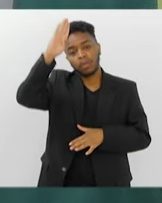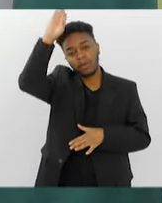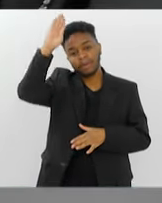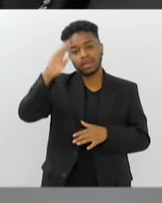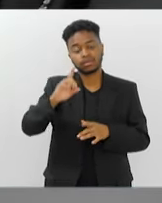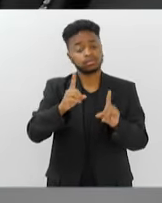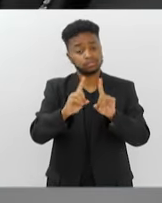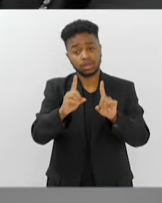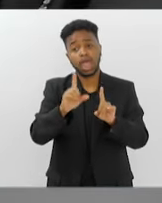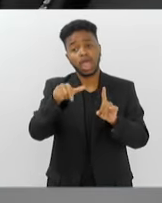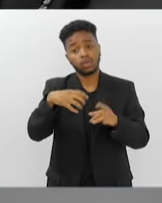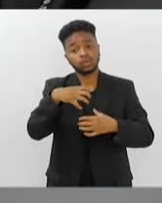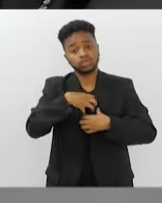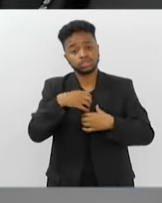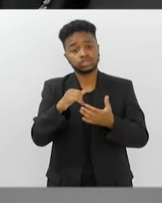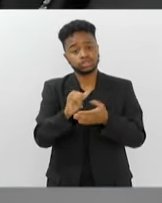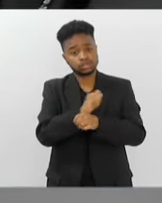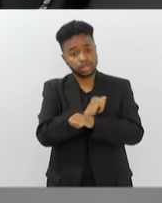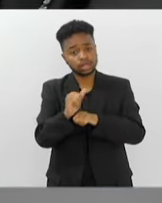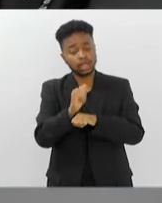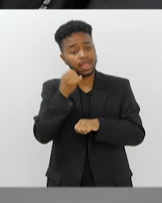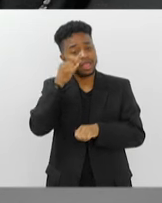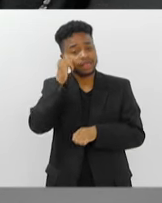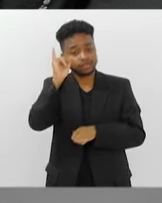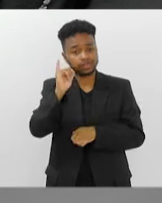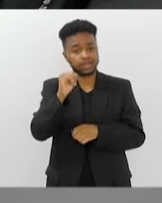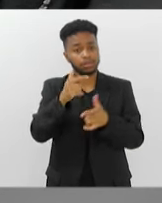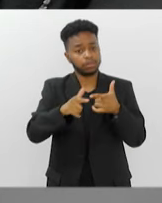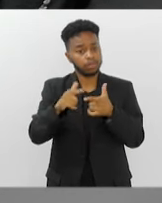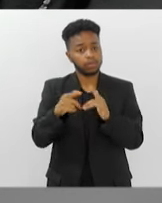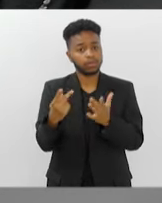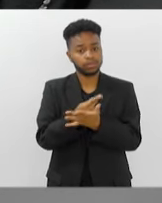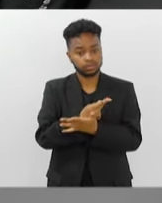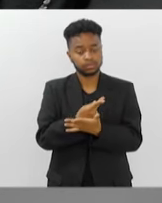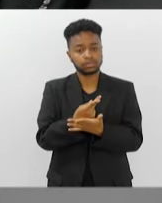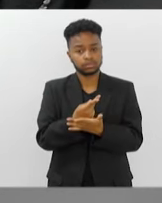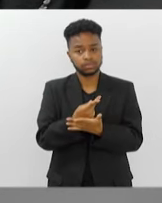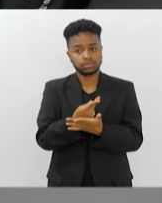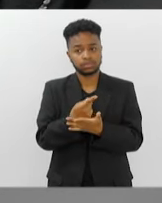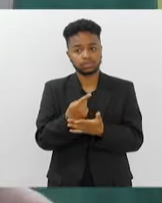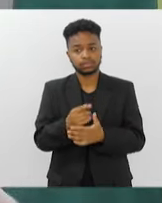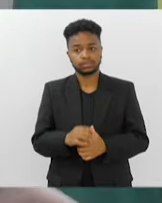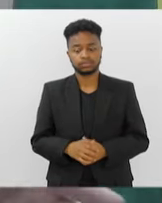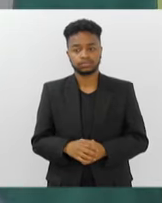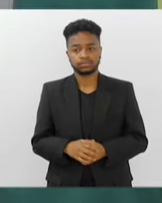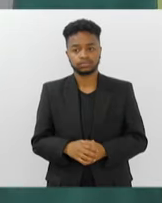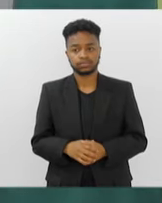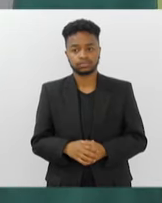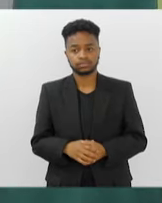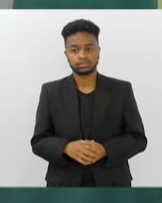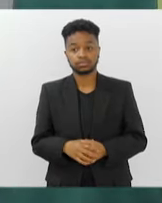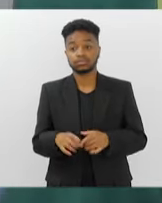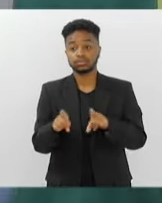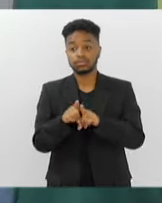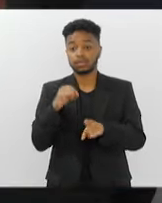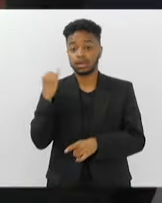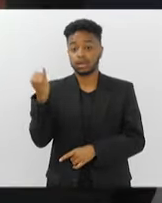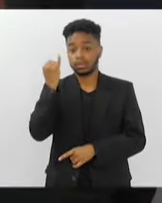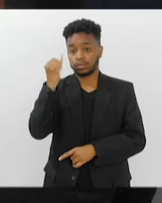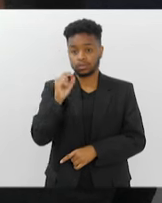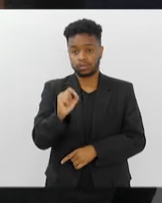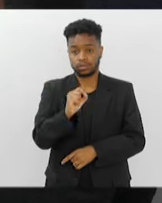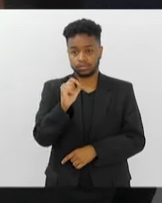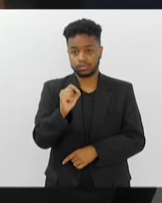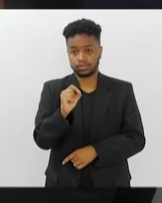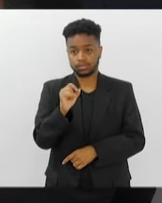é uma forma até de de de se prevenir ser cauteloso em relação a Que você estão autorizando e é um fato muito importante excelência que